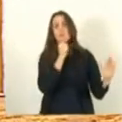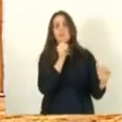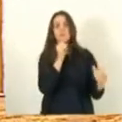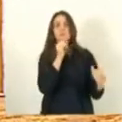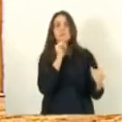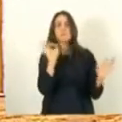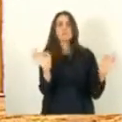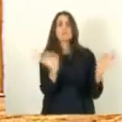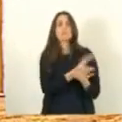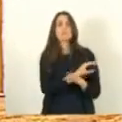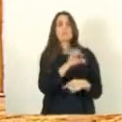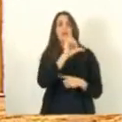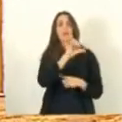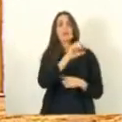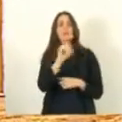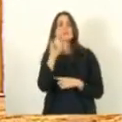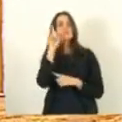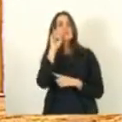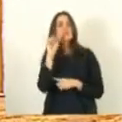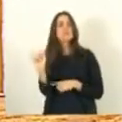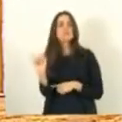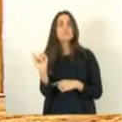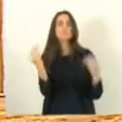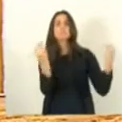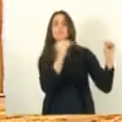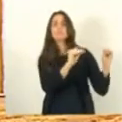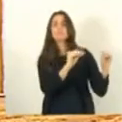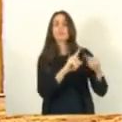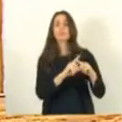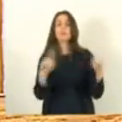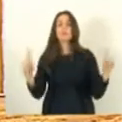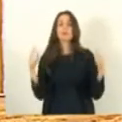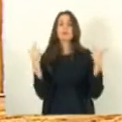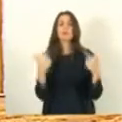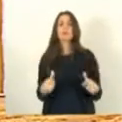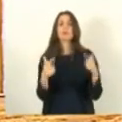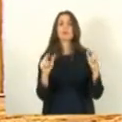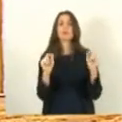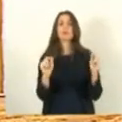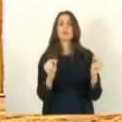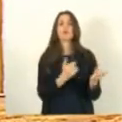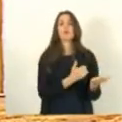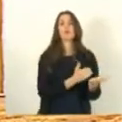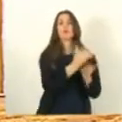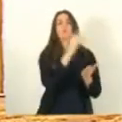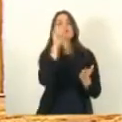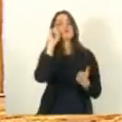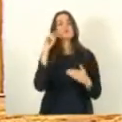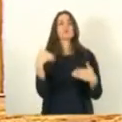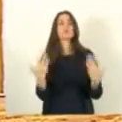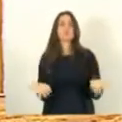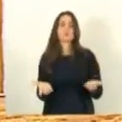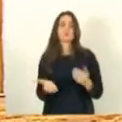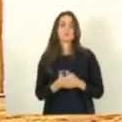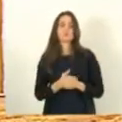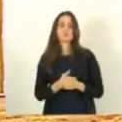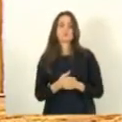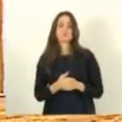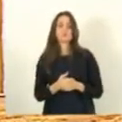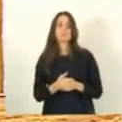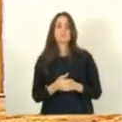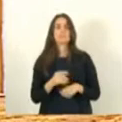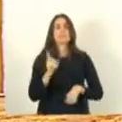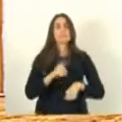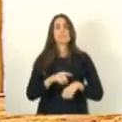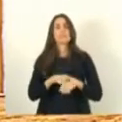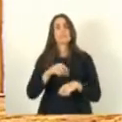da obra, 900 dias. Mas não tem, deputada Irine, o início da obra. Então, assim, o tempo